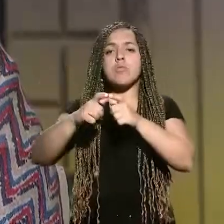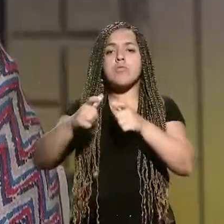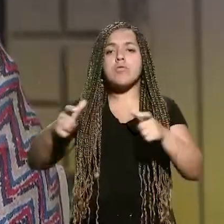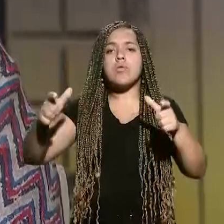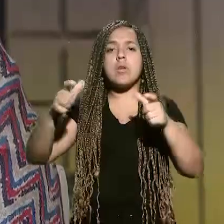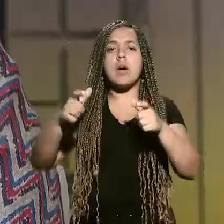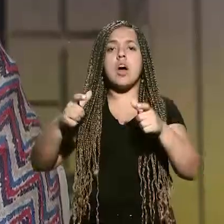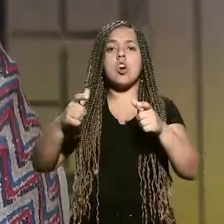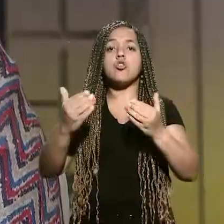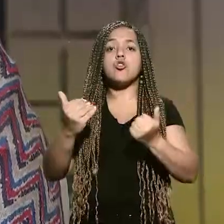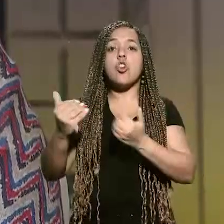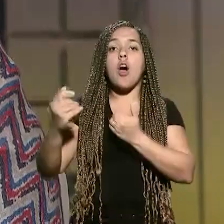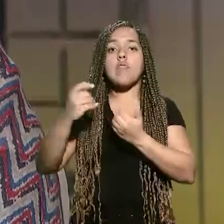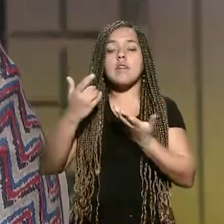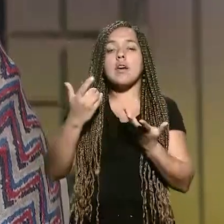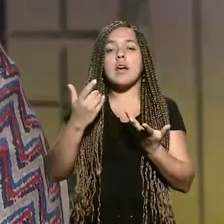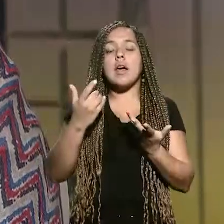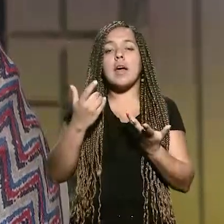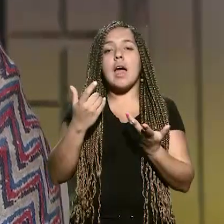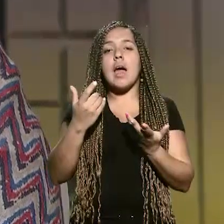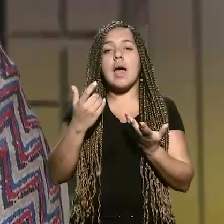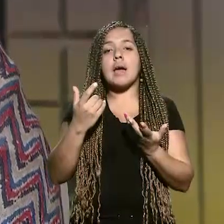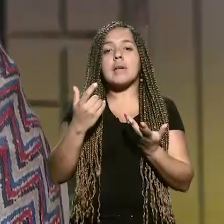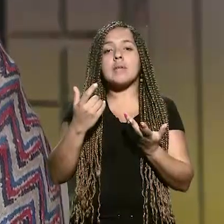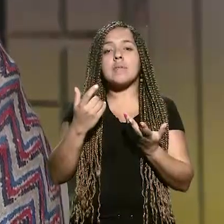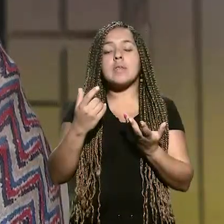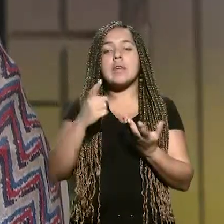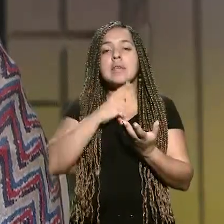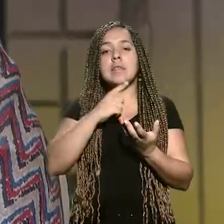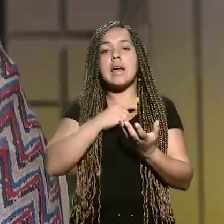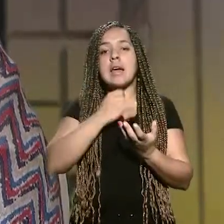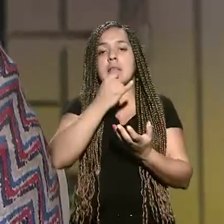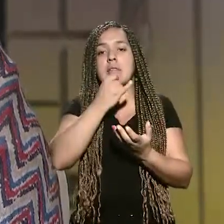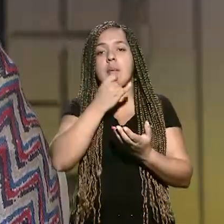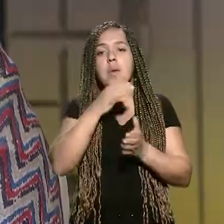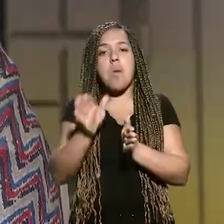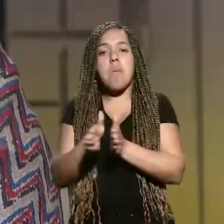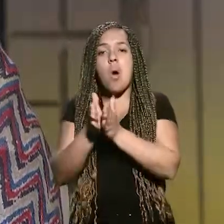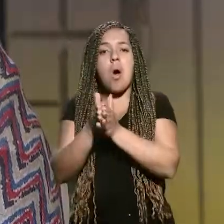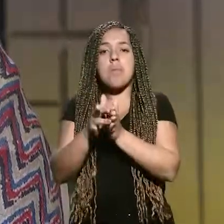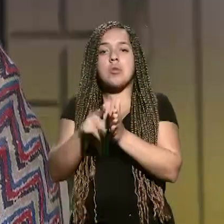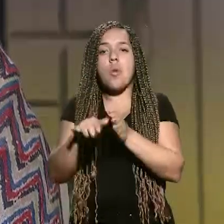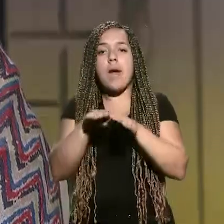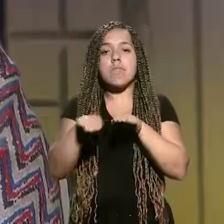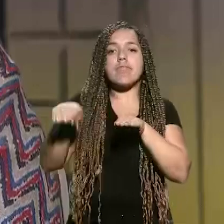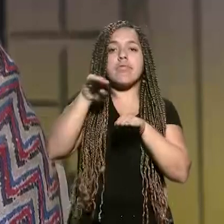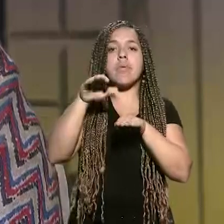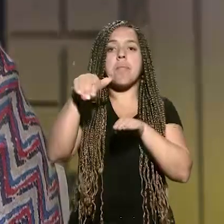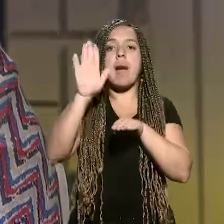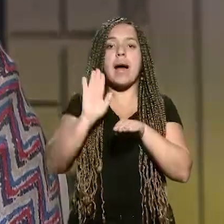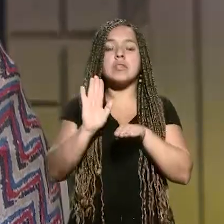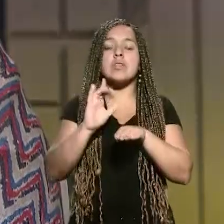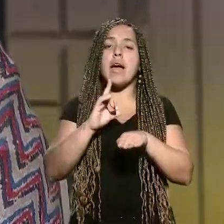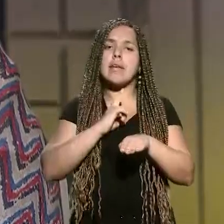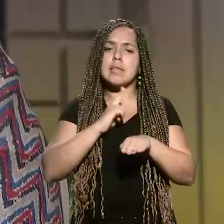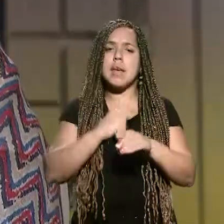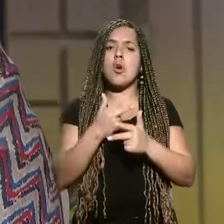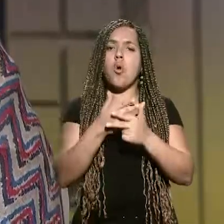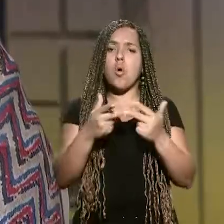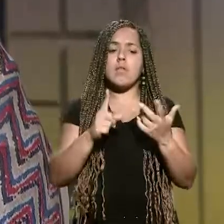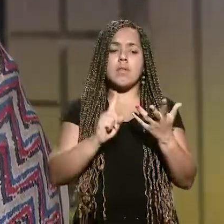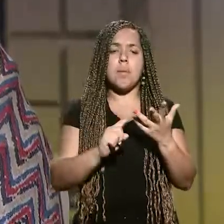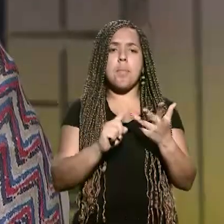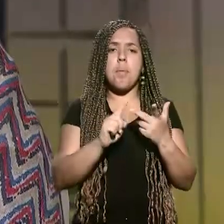público jovem de escola de classe média. E algumas dessas questões também, elas